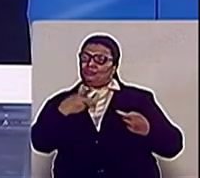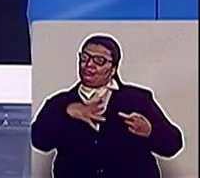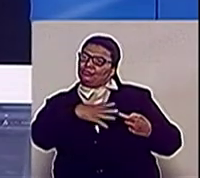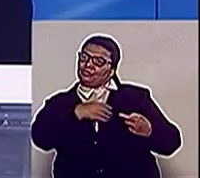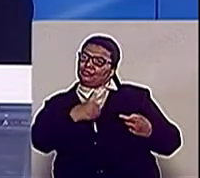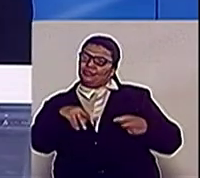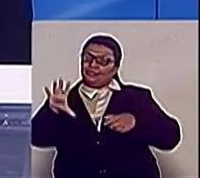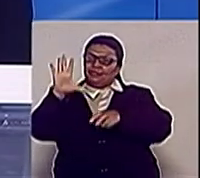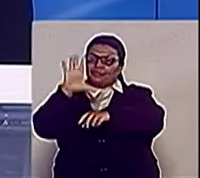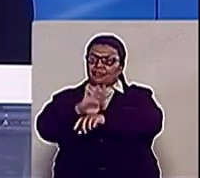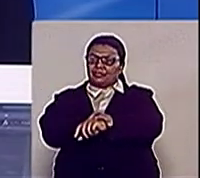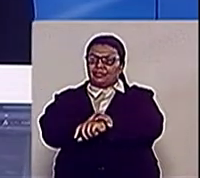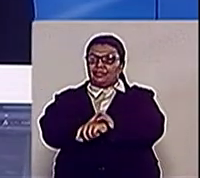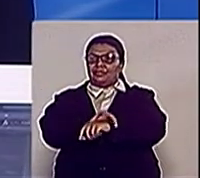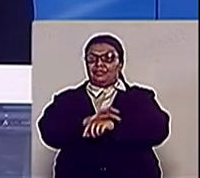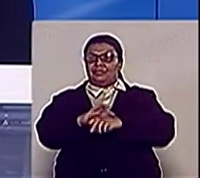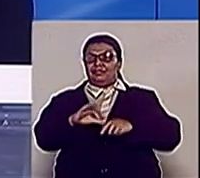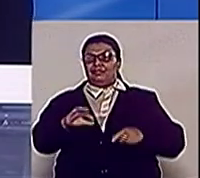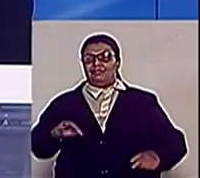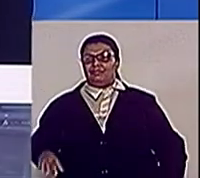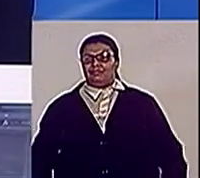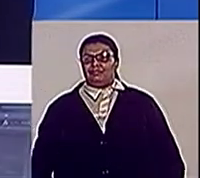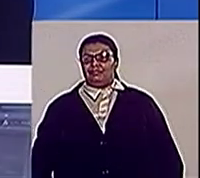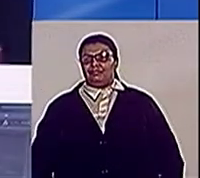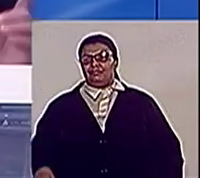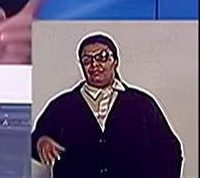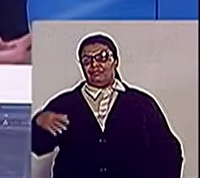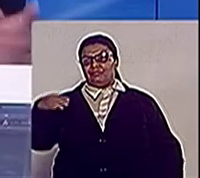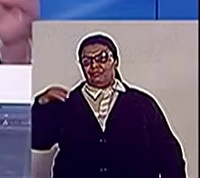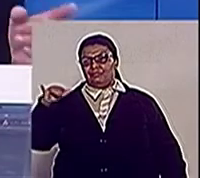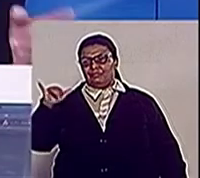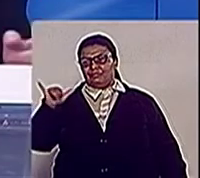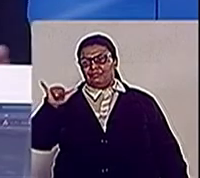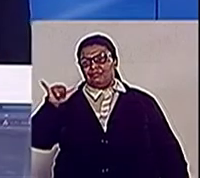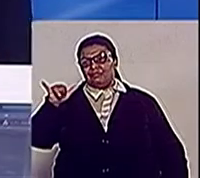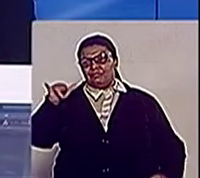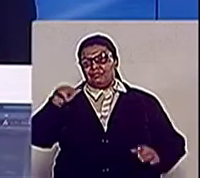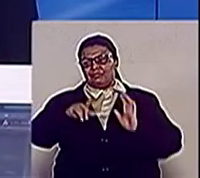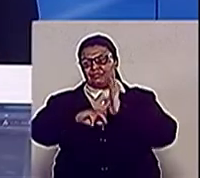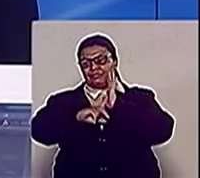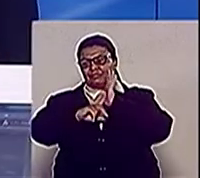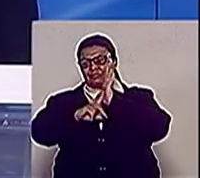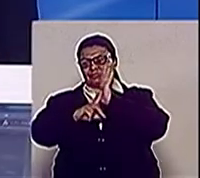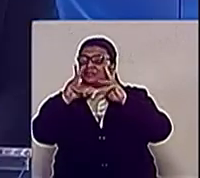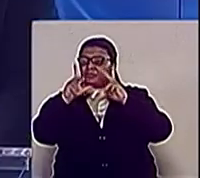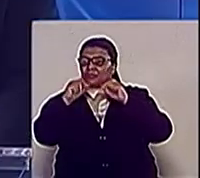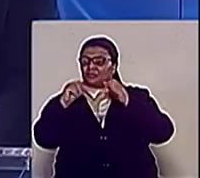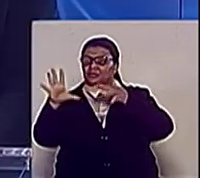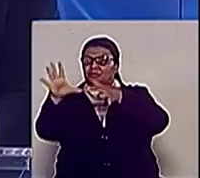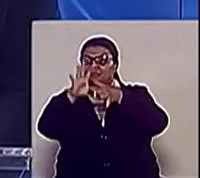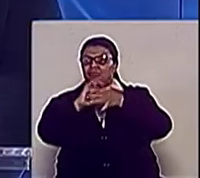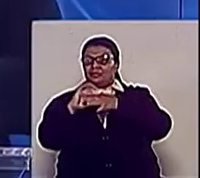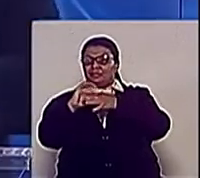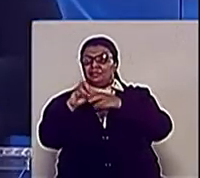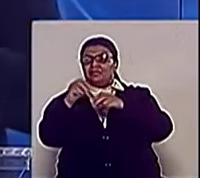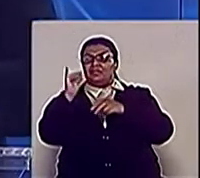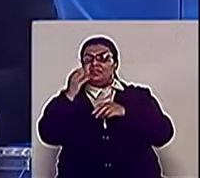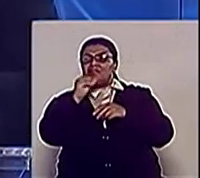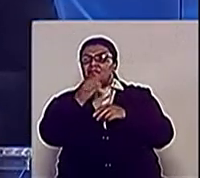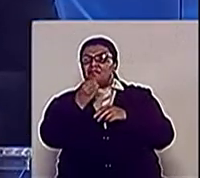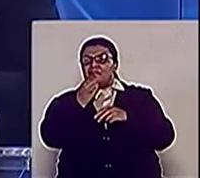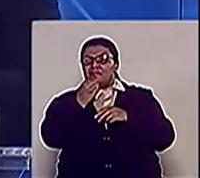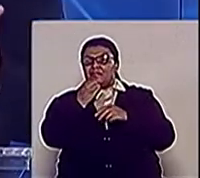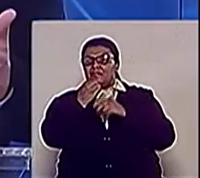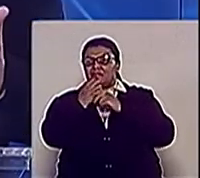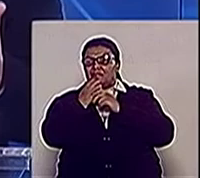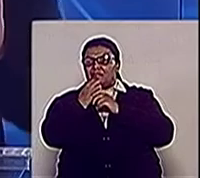com segurança pública. Eu vou colocar mais médicos nas unidades de saúde. Eu fiz uma pergunta aqui, até fiz